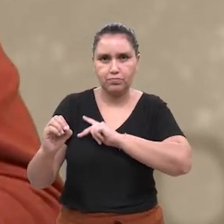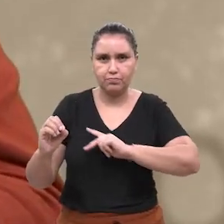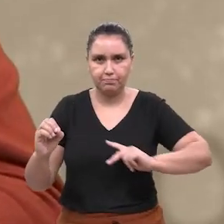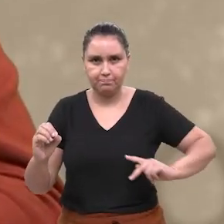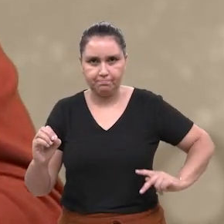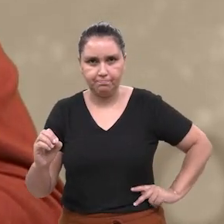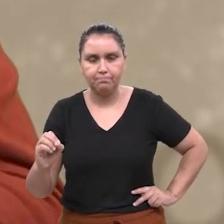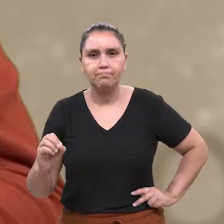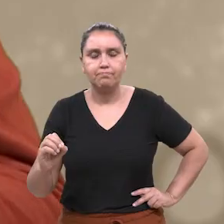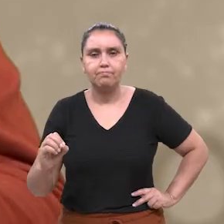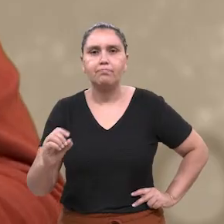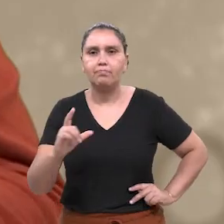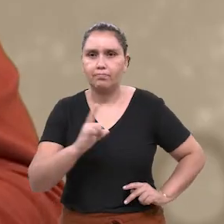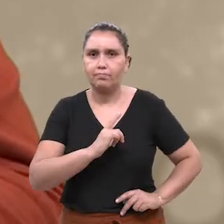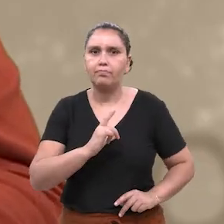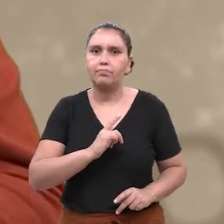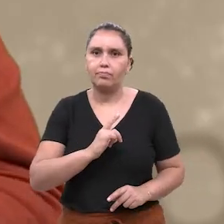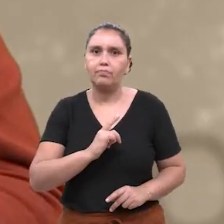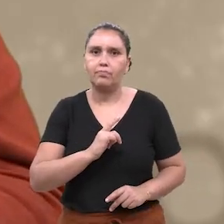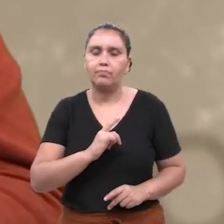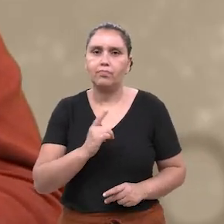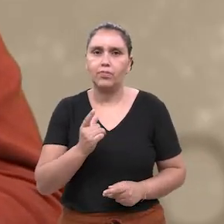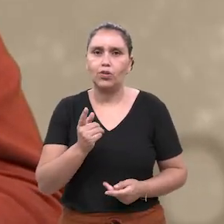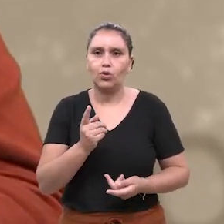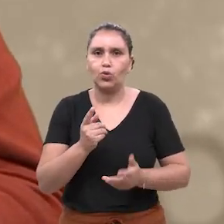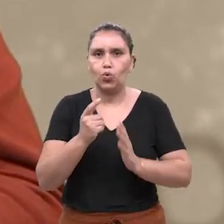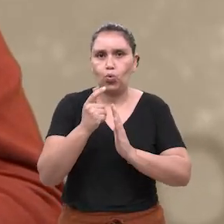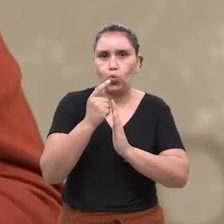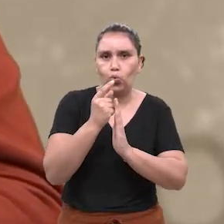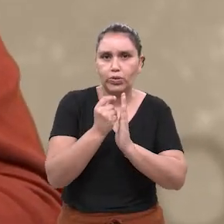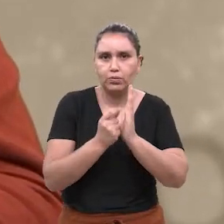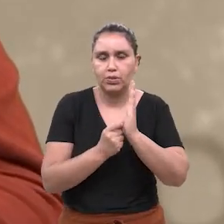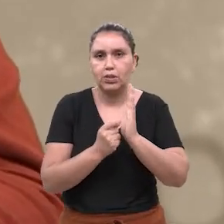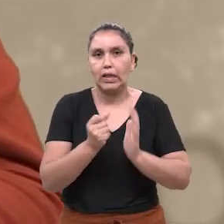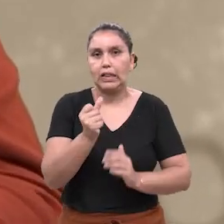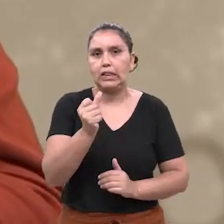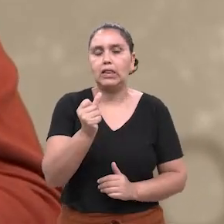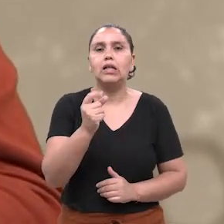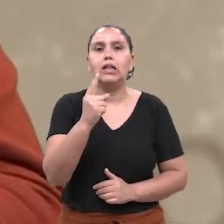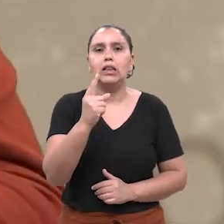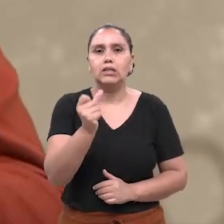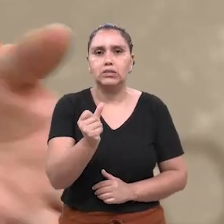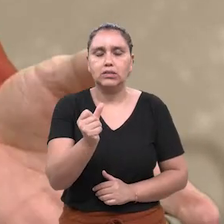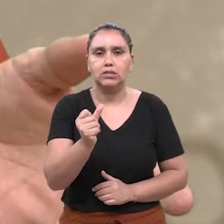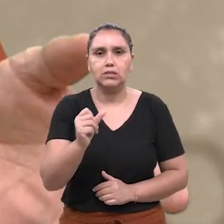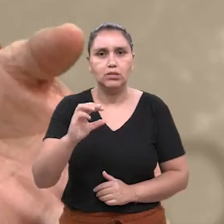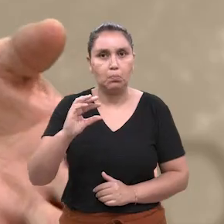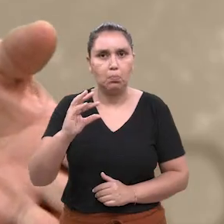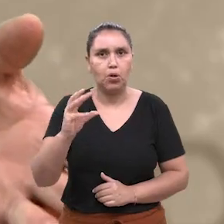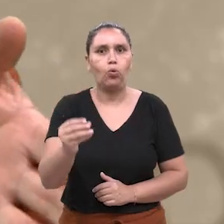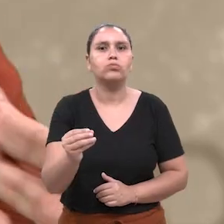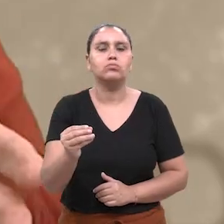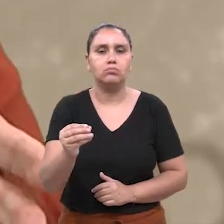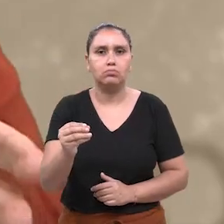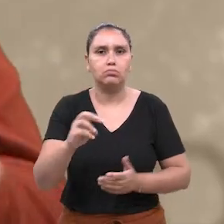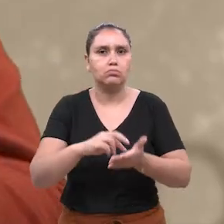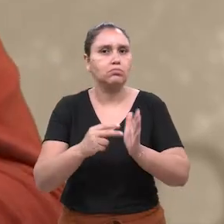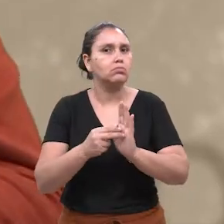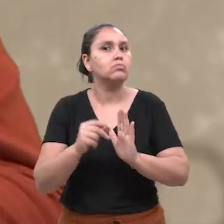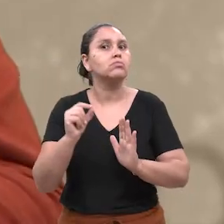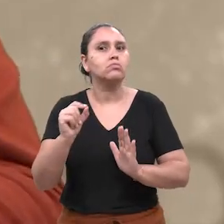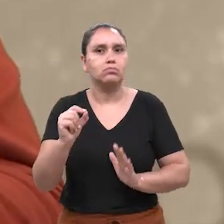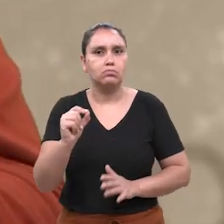de Vereadores era de 16 milhões. Então, tu fazer gestão de 16 milhões, isso significa tu